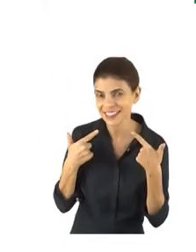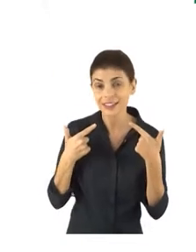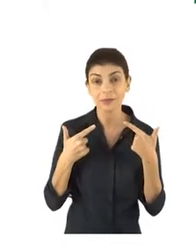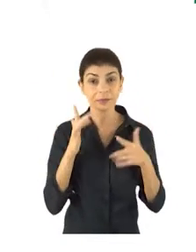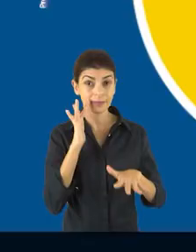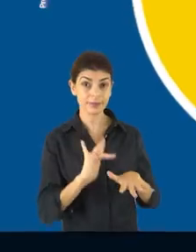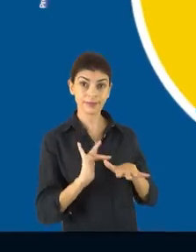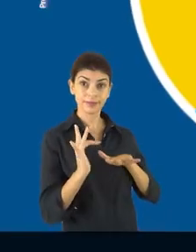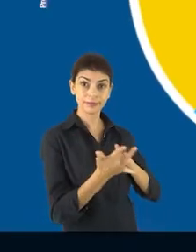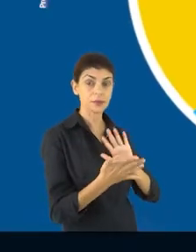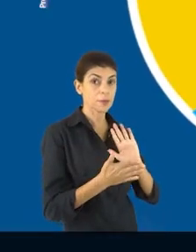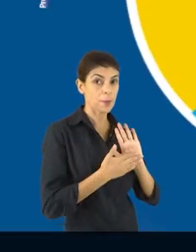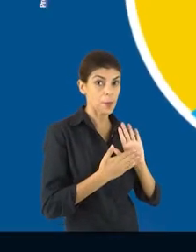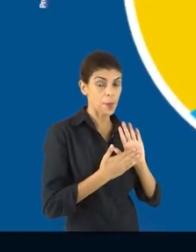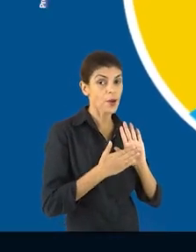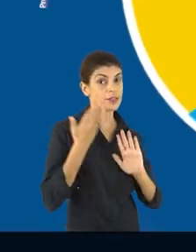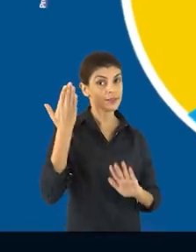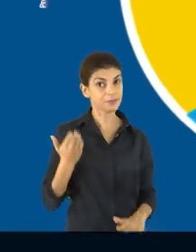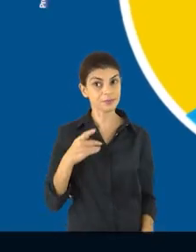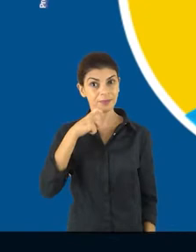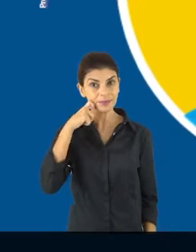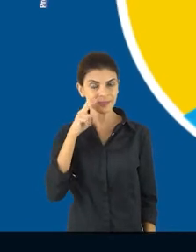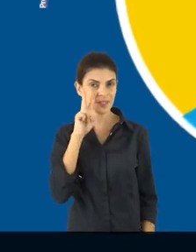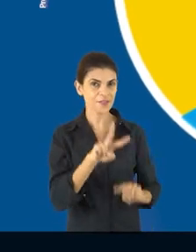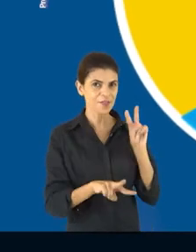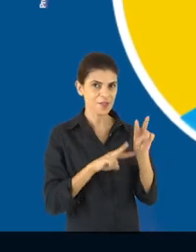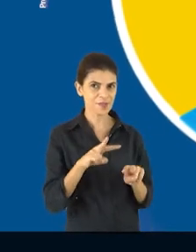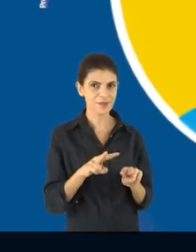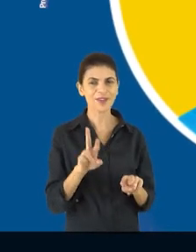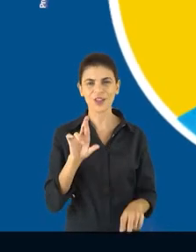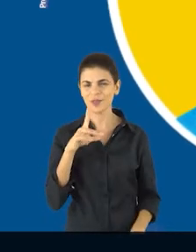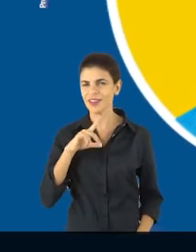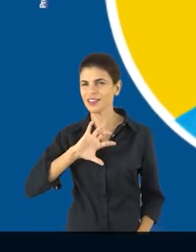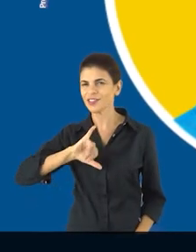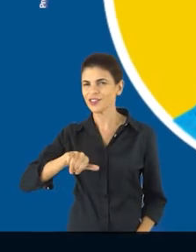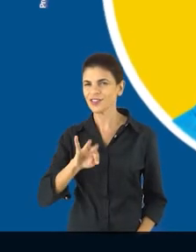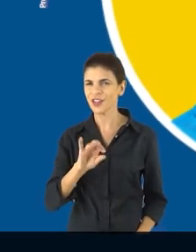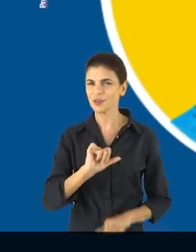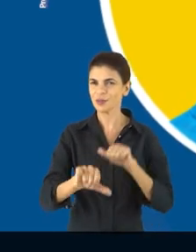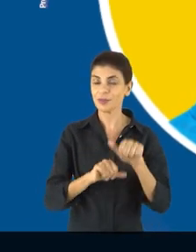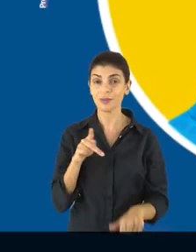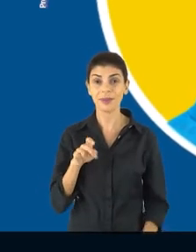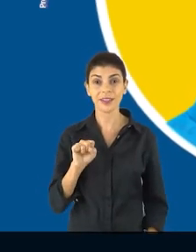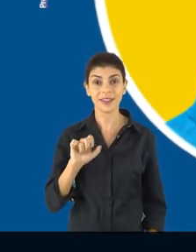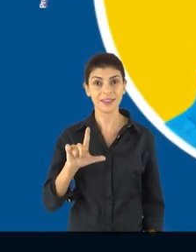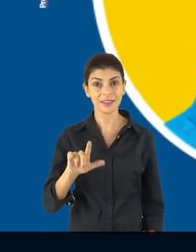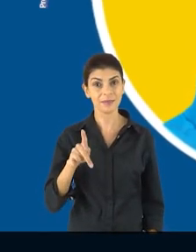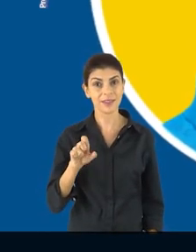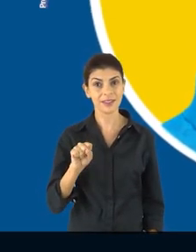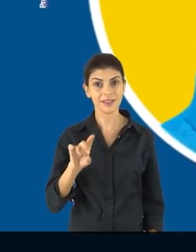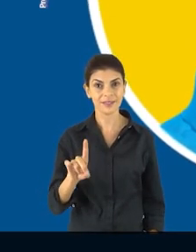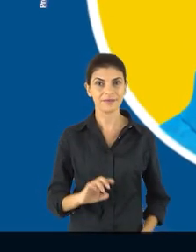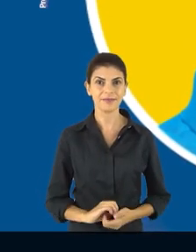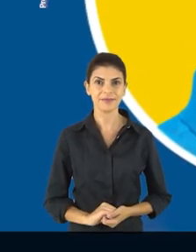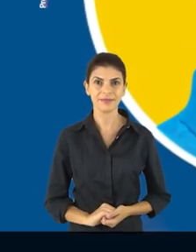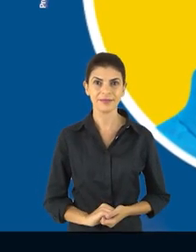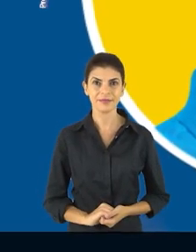Rio botar a sorrir. Acesse as redes sociais e conheça Luiz Lima. O Rio tem opção. PSL e PSD.